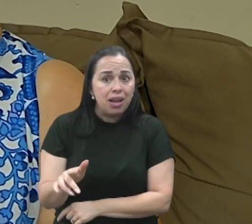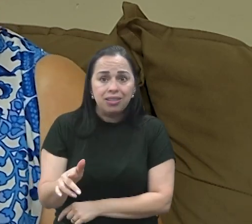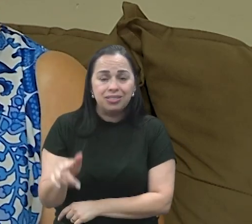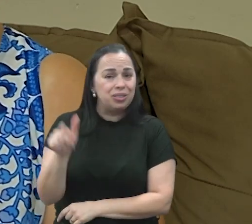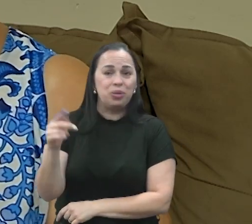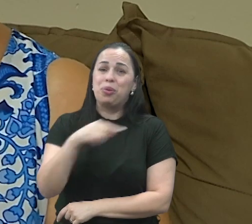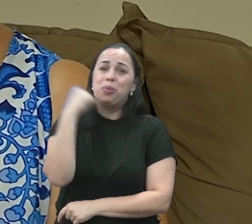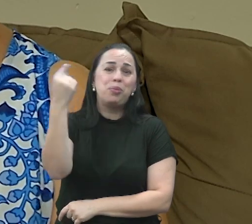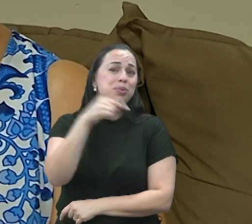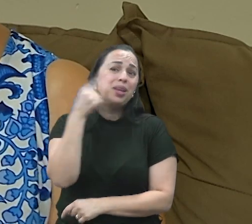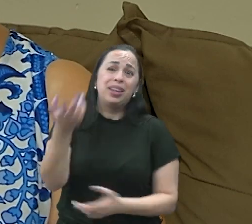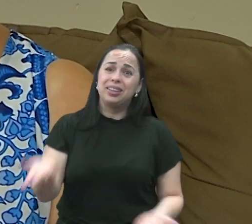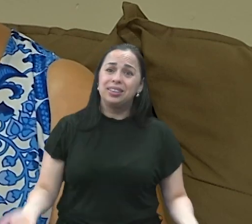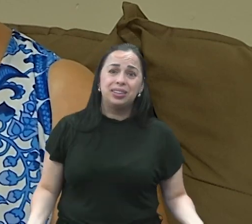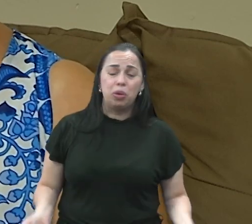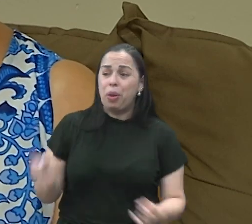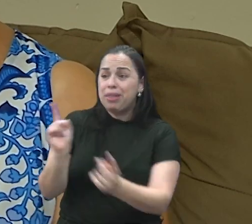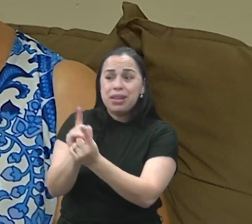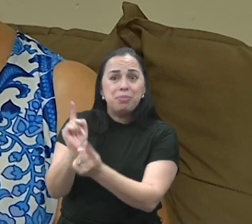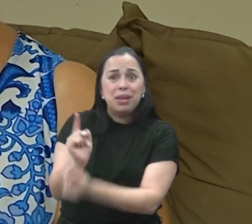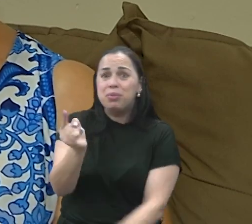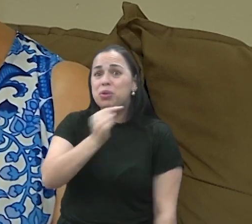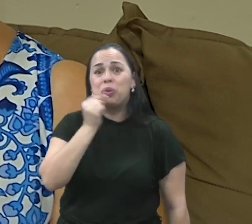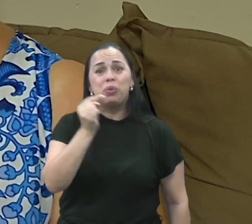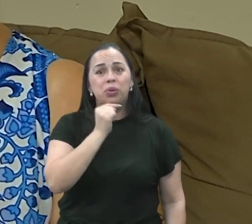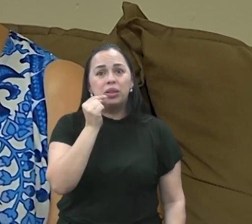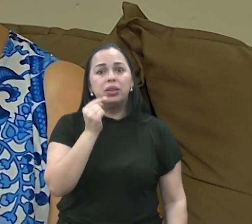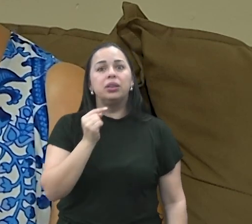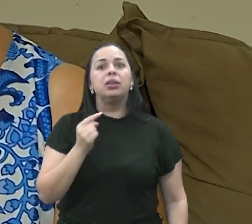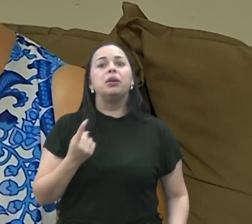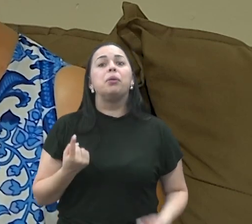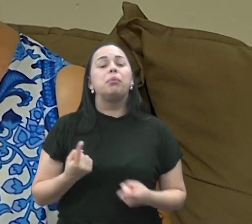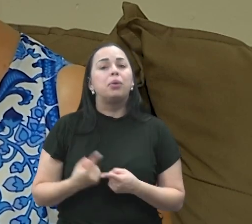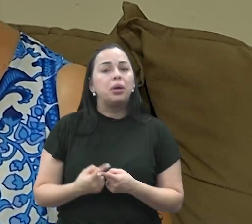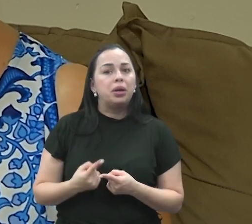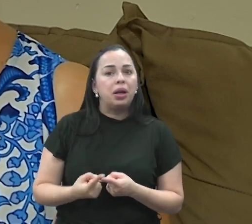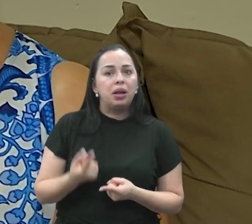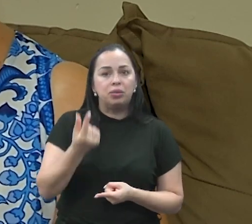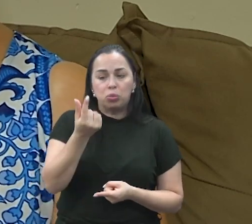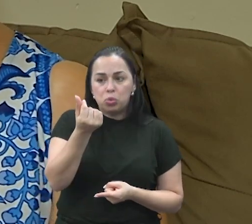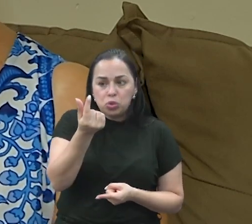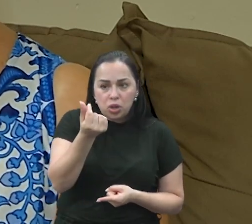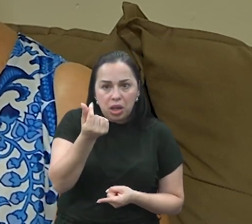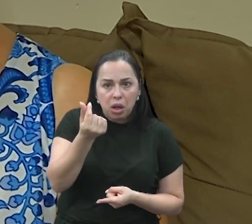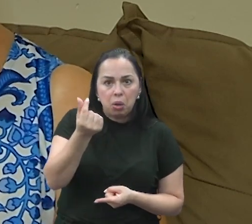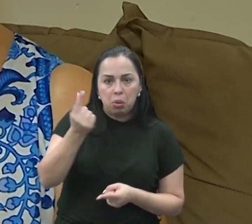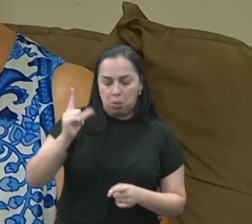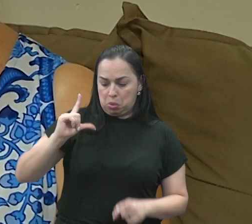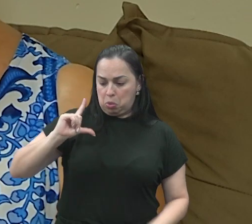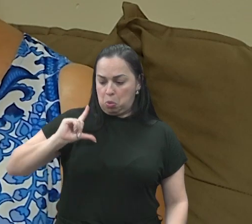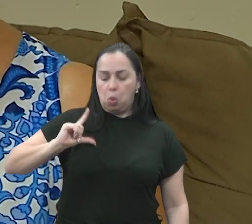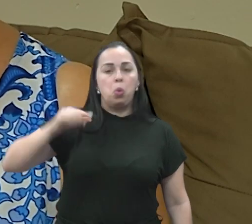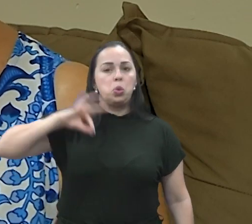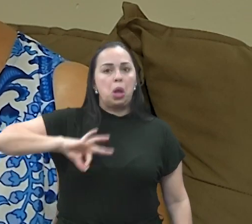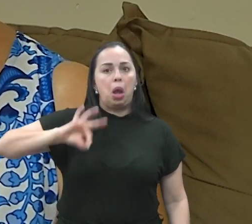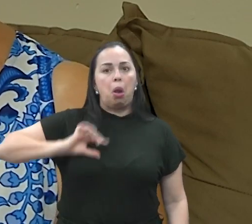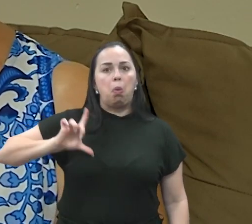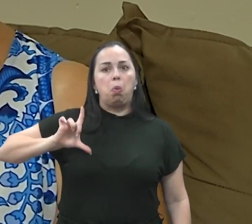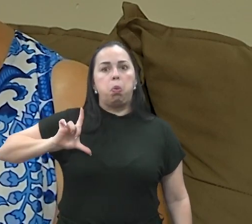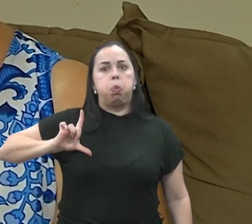mas não dá conta. E o povo, dinheiro, o salário cada vez diminui